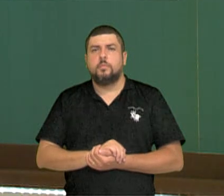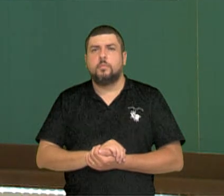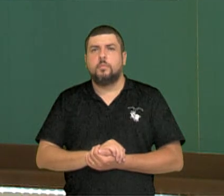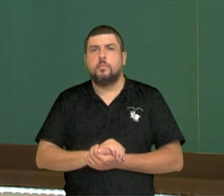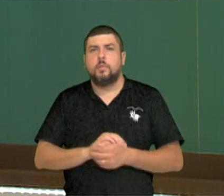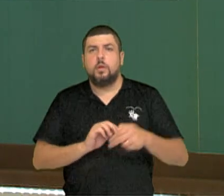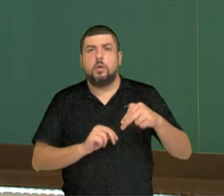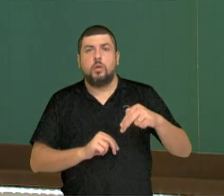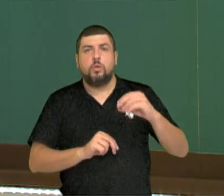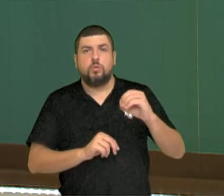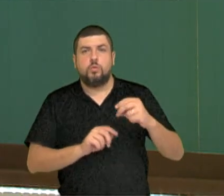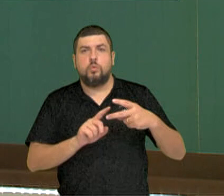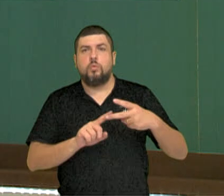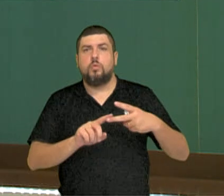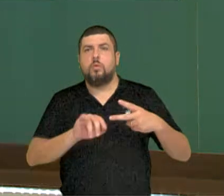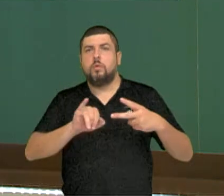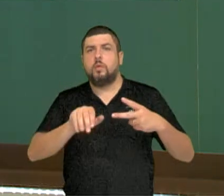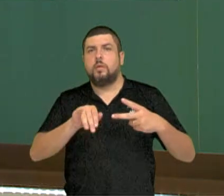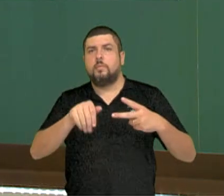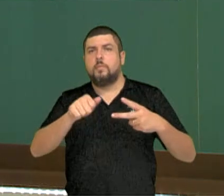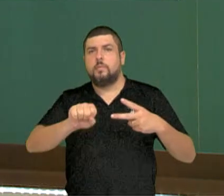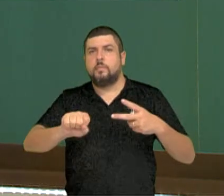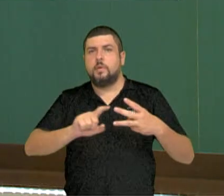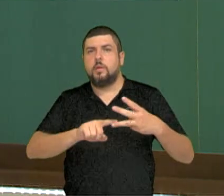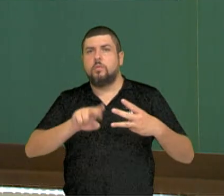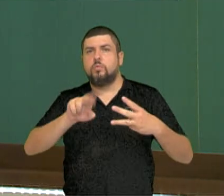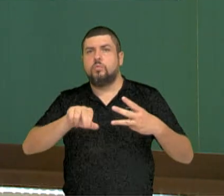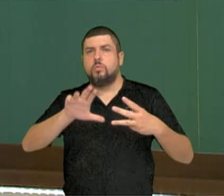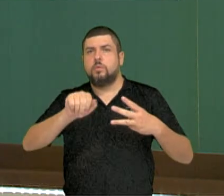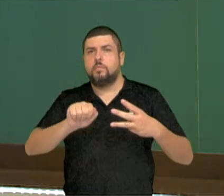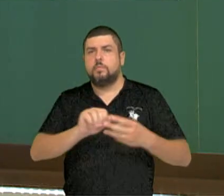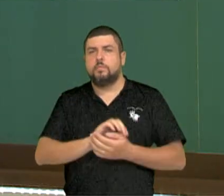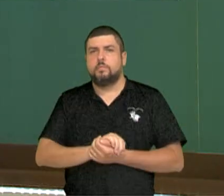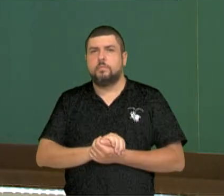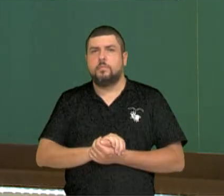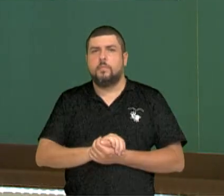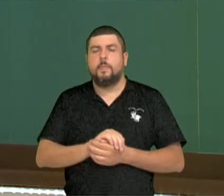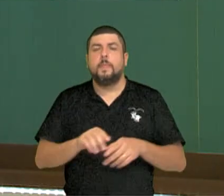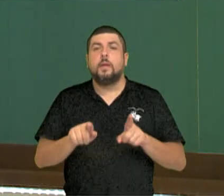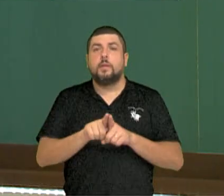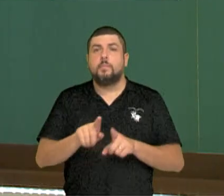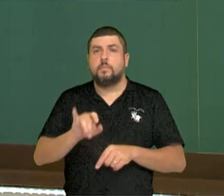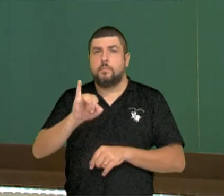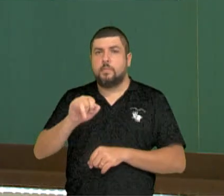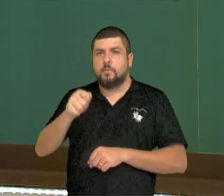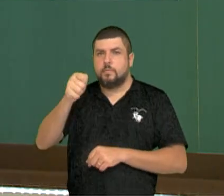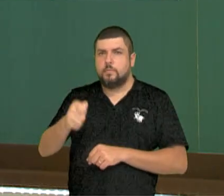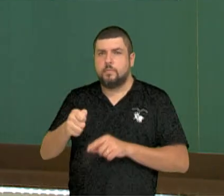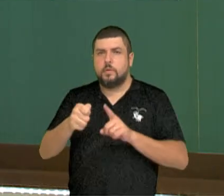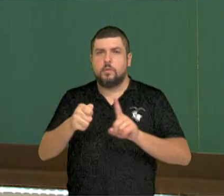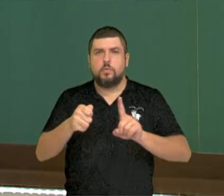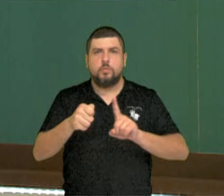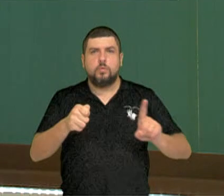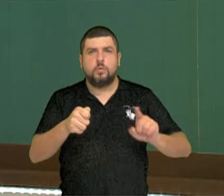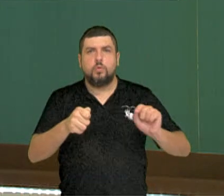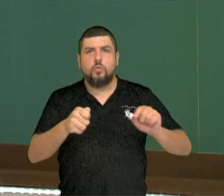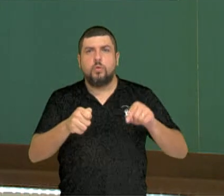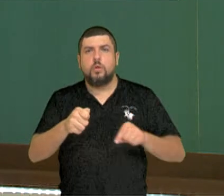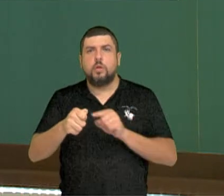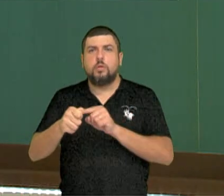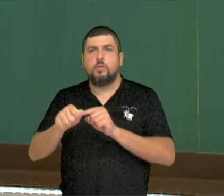no, jamás e nunca. E vimos que a formação do imperativo negativo é baseada no presente